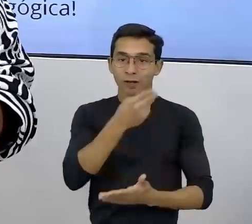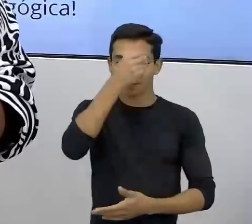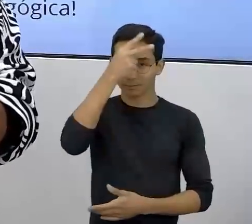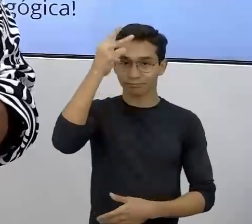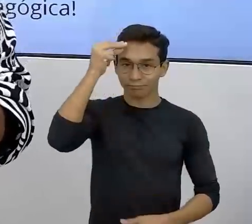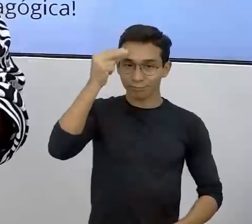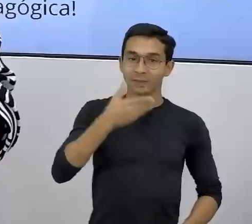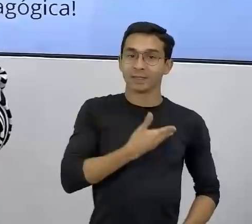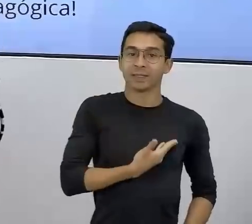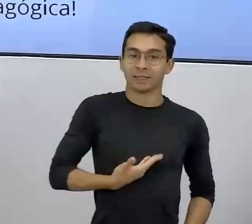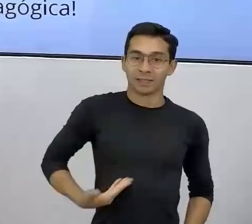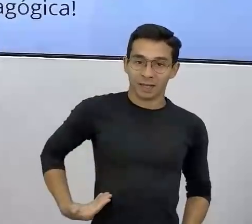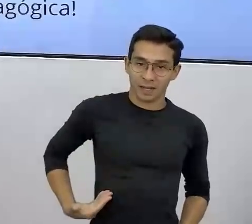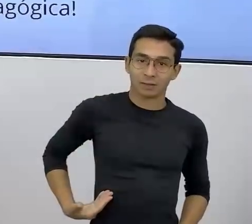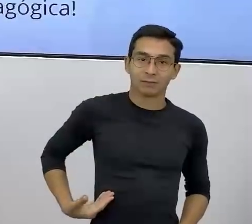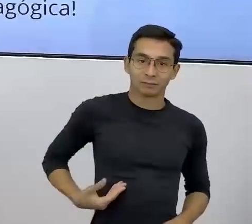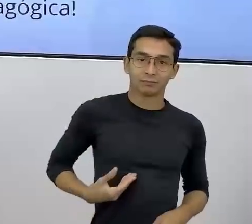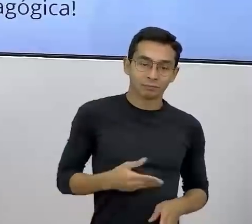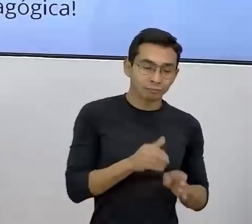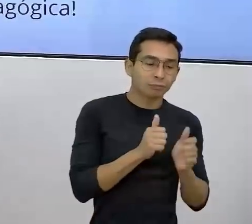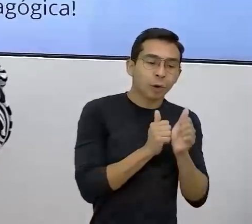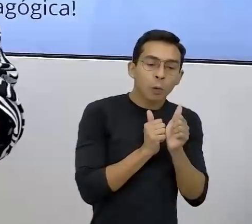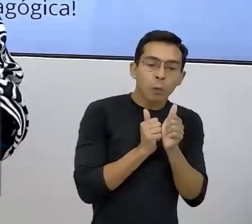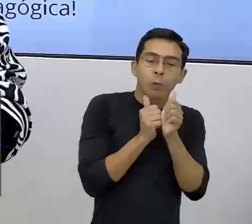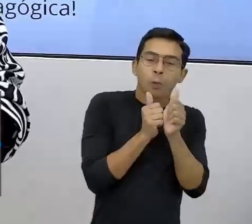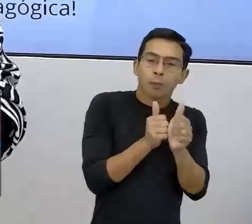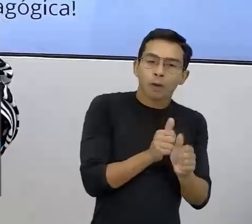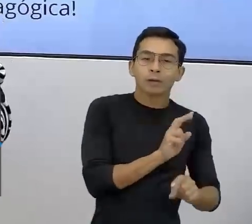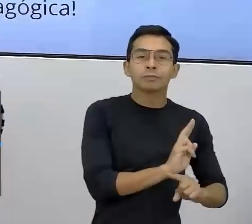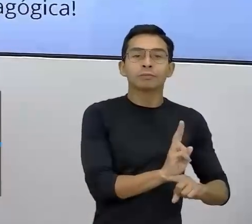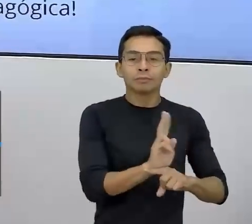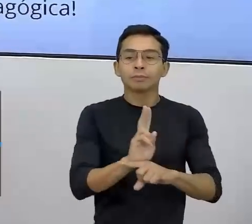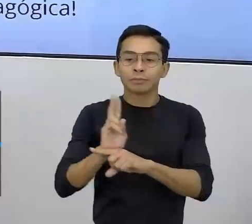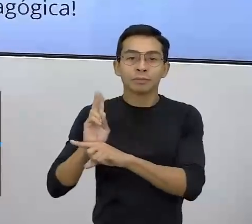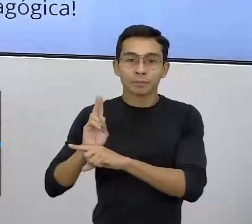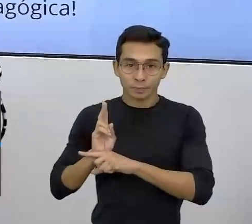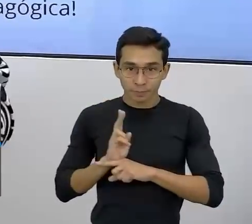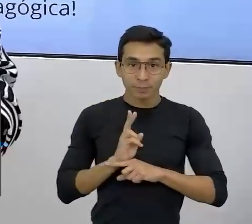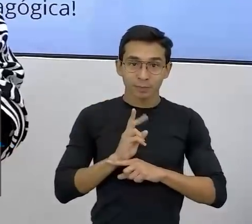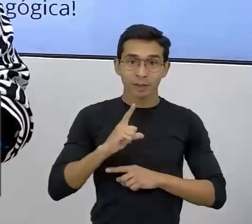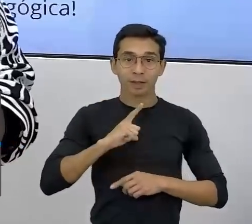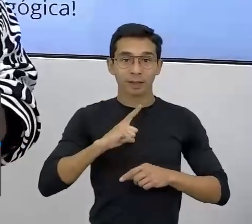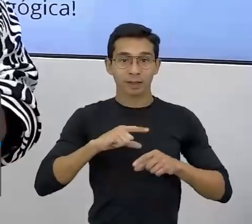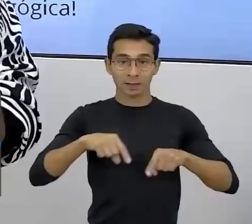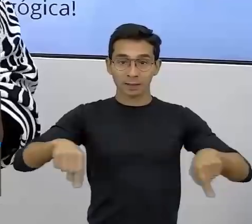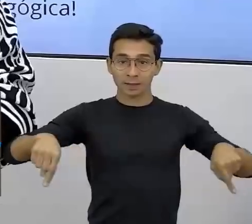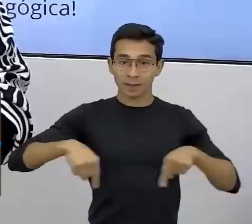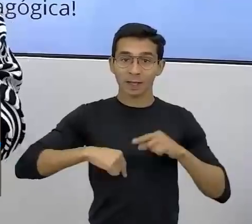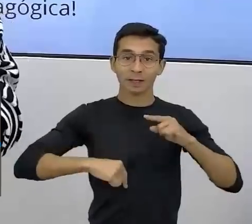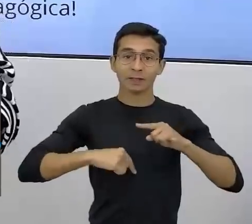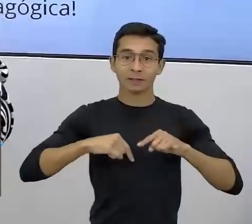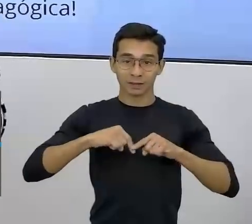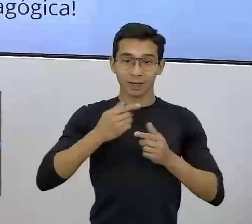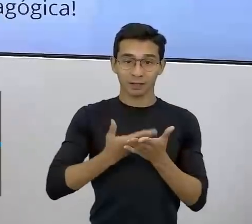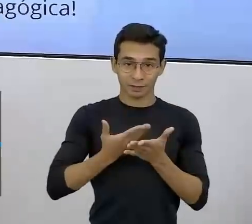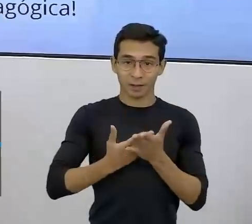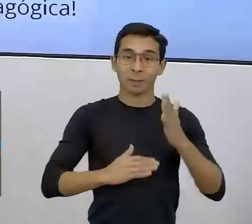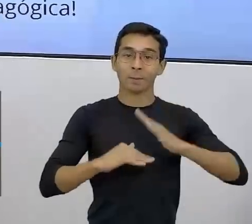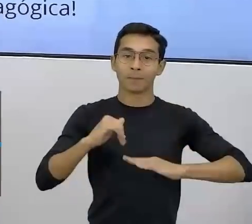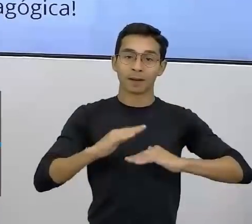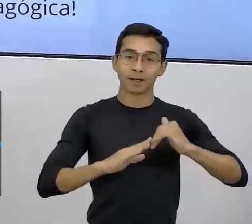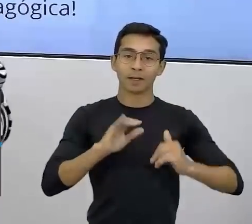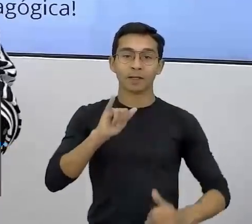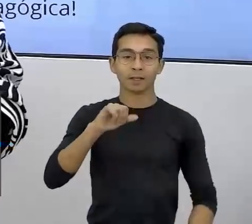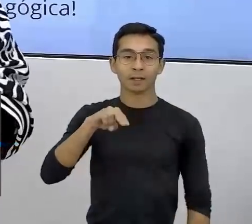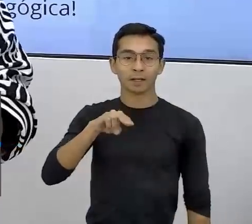gente está acompanhando algumas ações lá, direto na sala de aula, em relação ao Inova, né? O projeto de